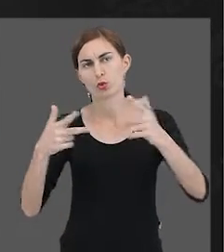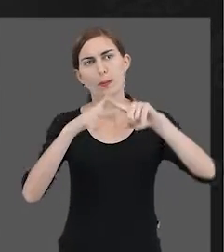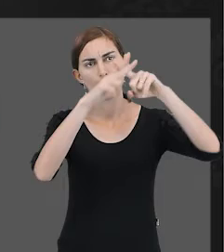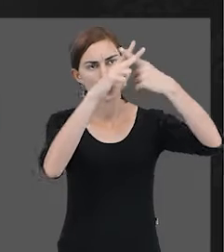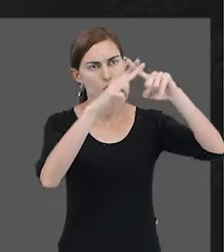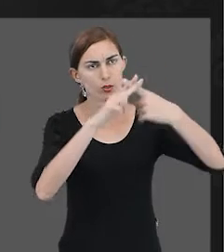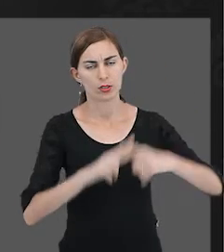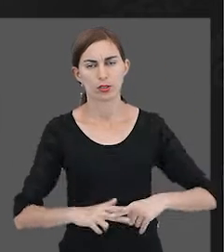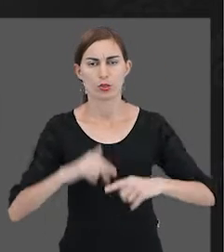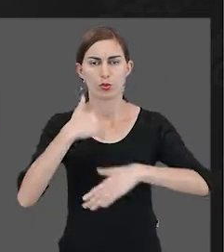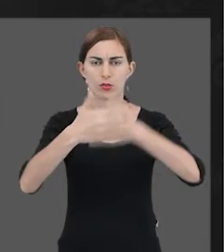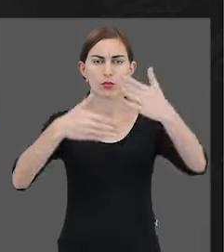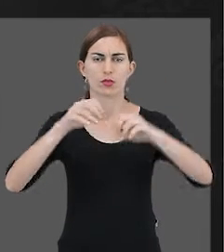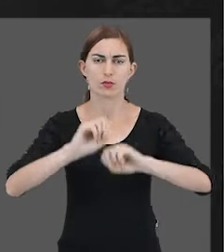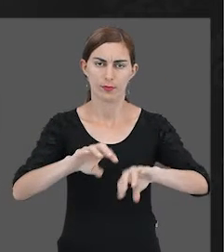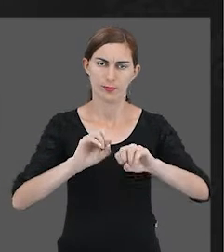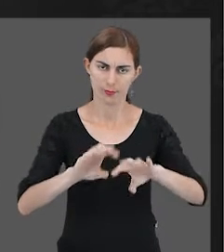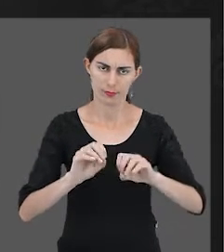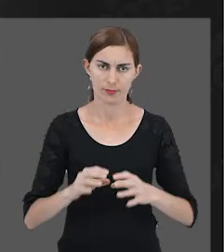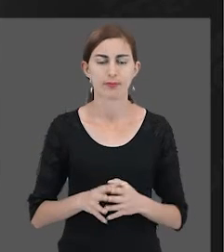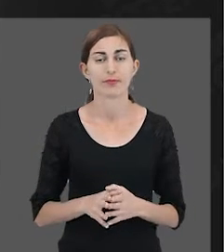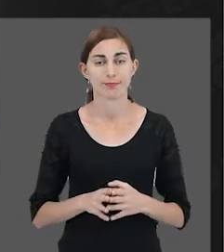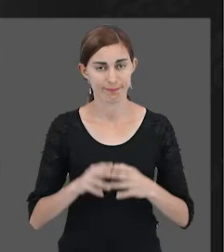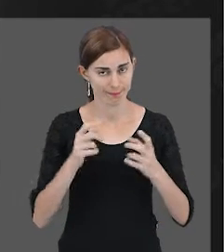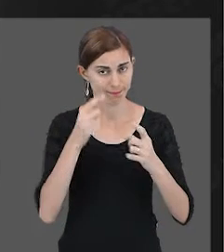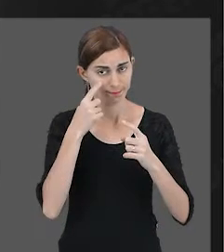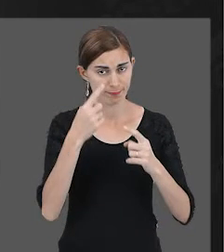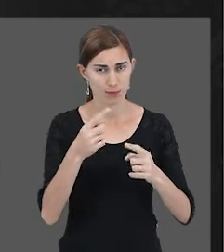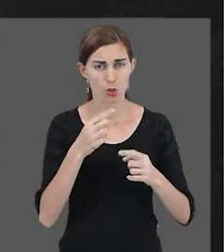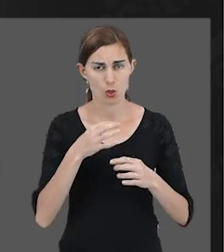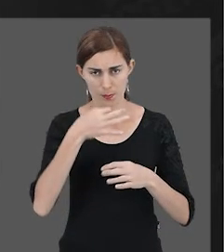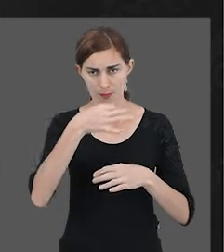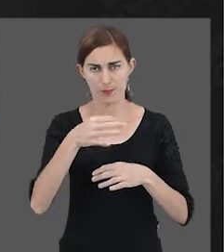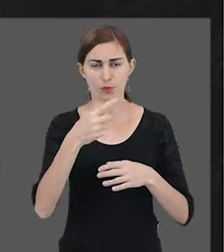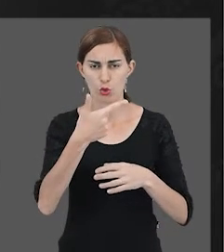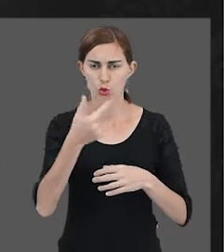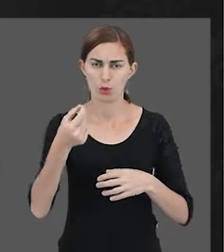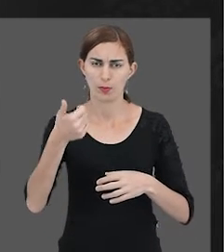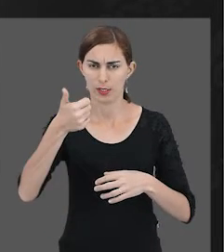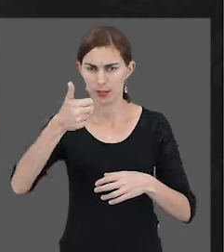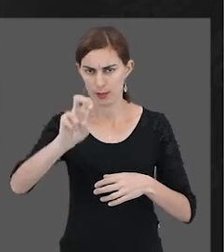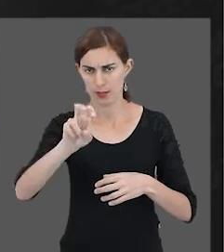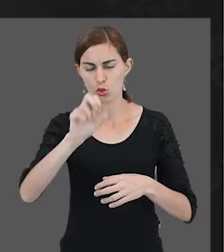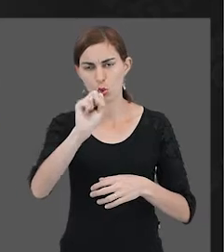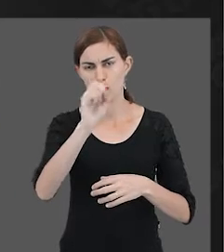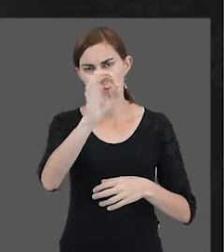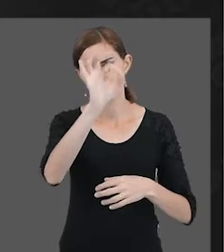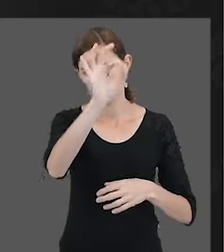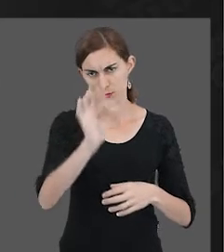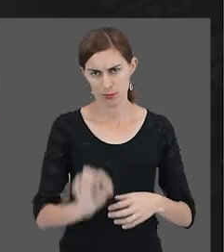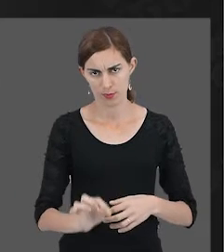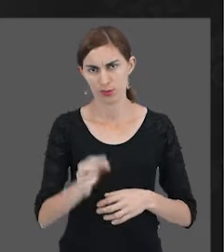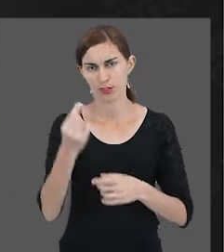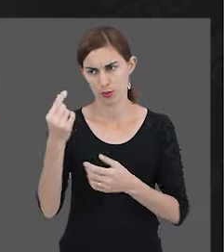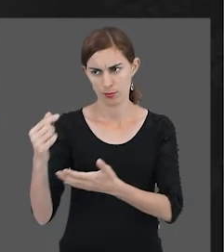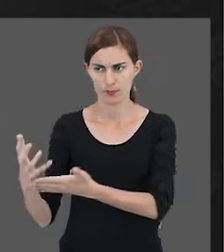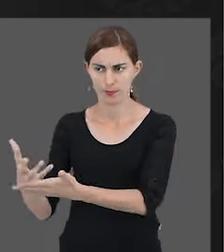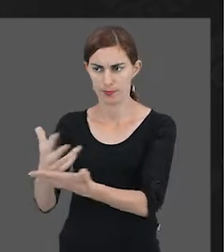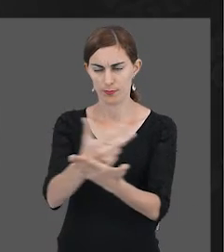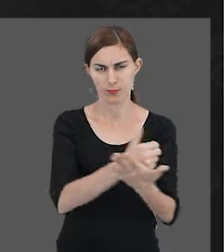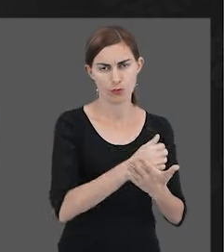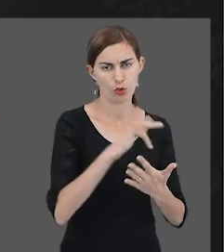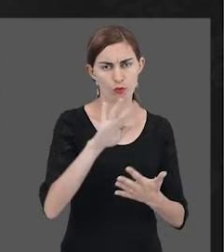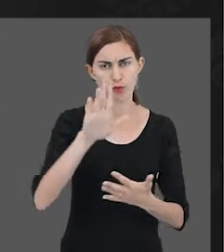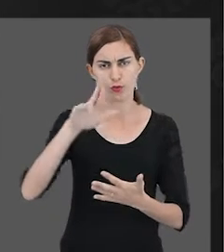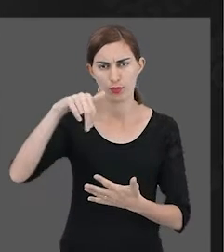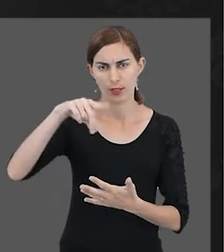de manutenção e desenvolvimento do ensino. Aqui uma observação que em 2015, 80% dos recursos do